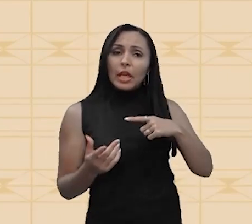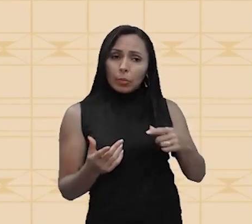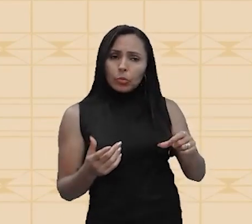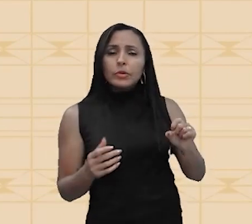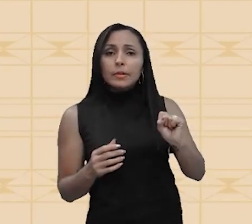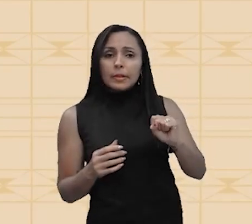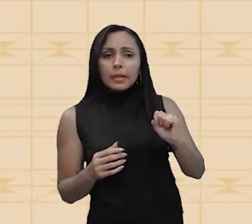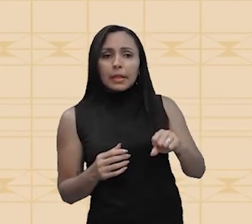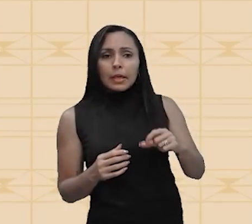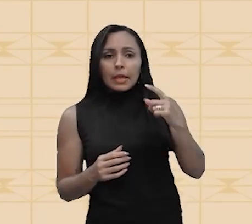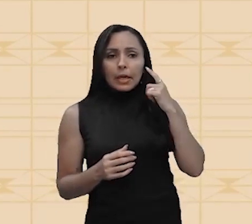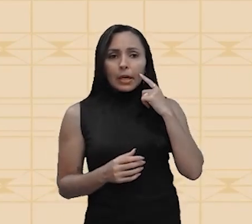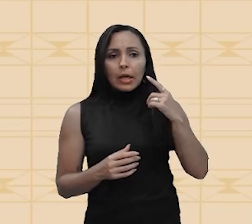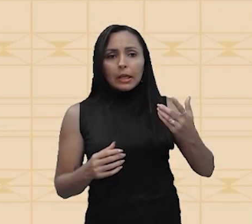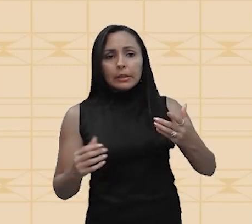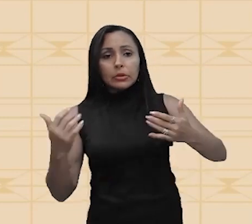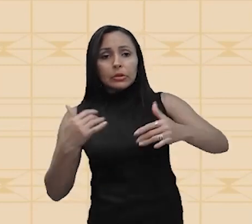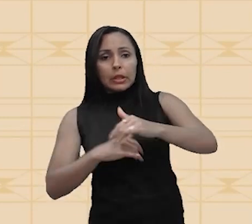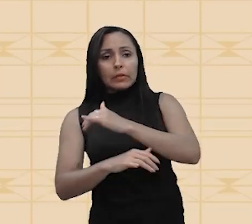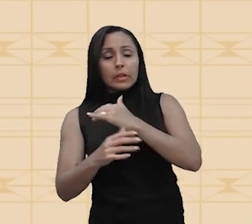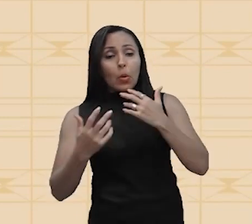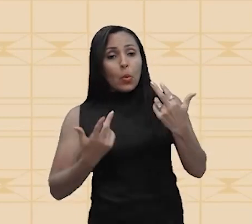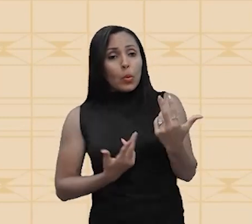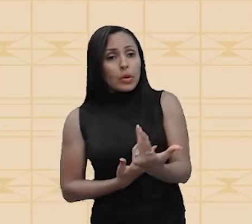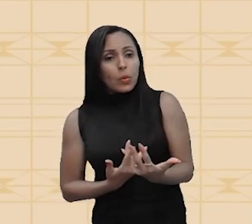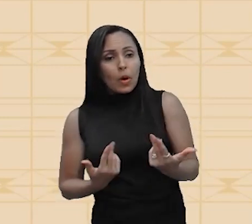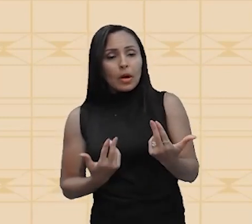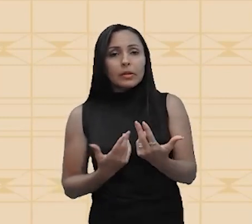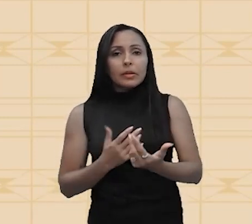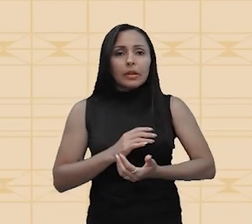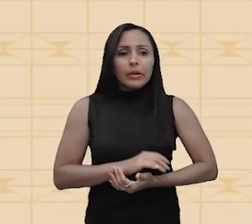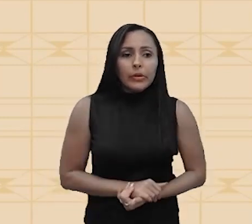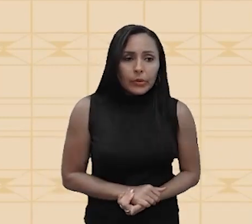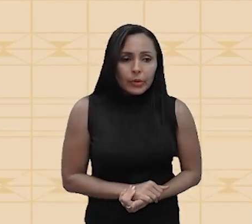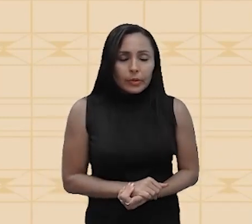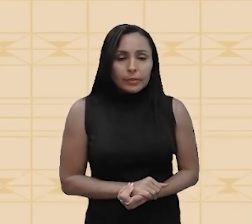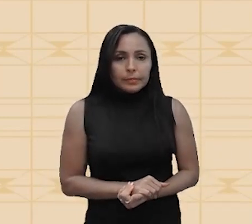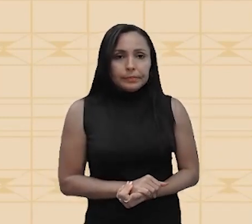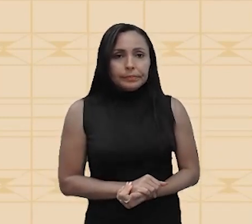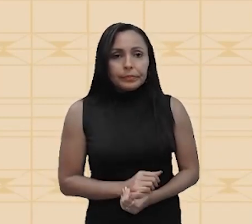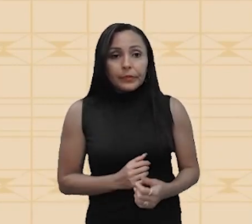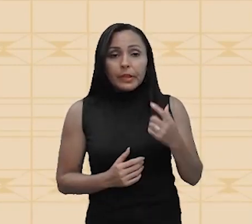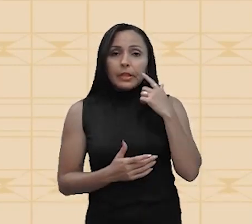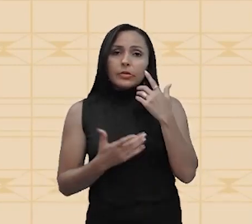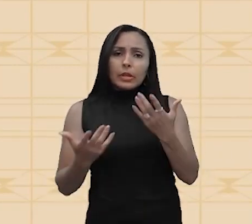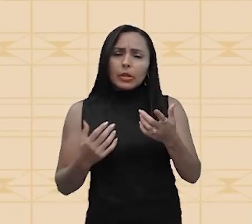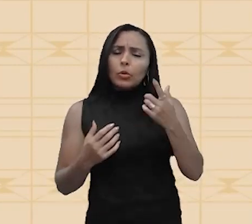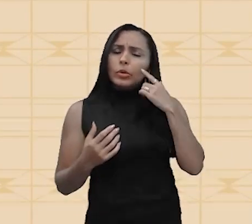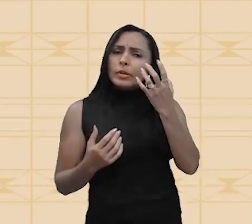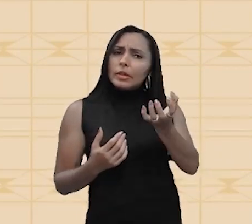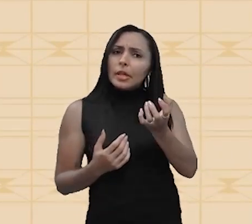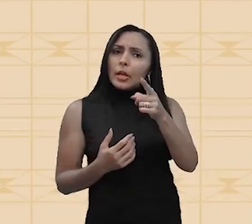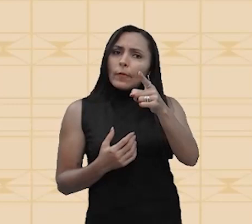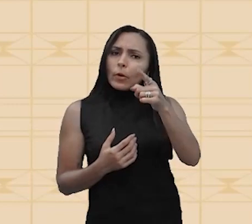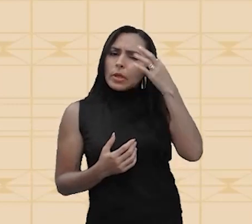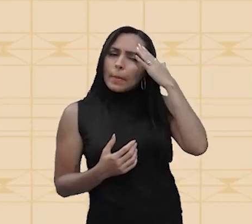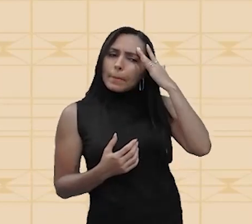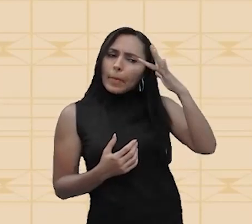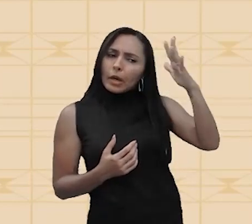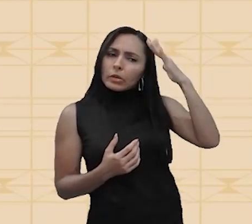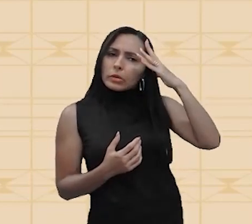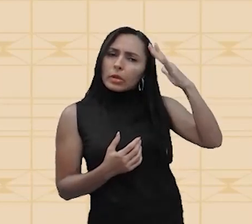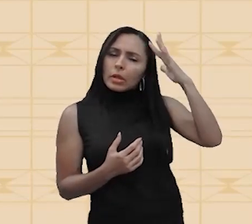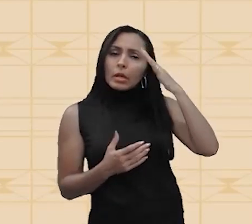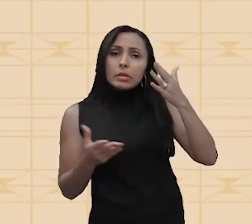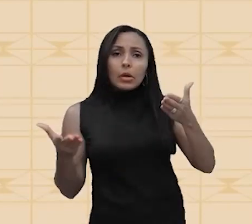e esses ângulos são iguais. Esse é o fenômeno da reflexão. Fenômeno esse, pessoal, que eu queria que você imaginasse agora a sua